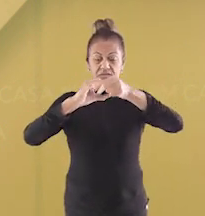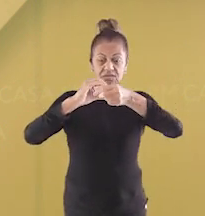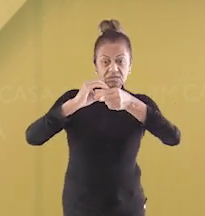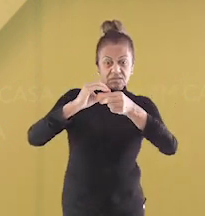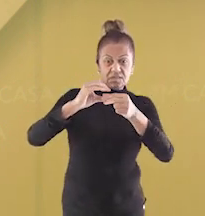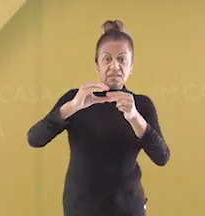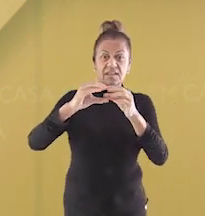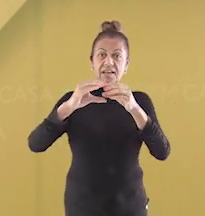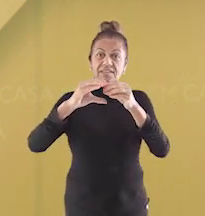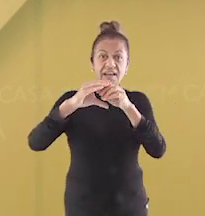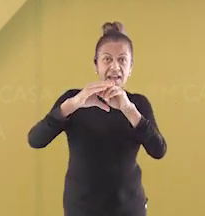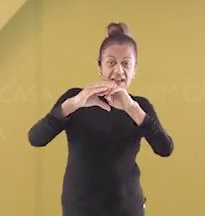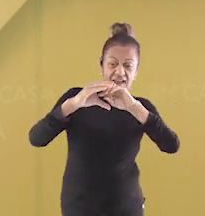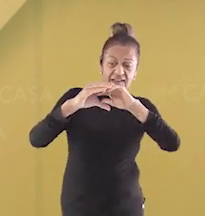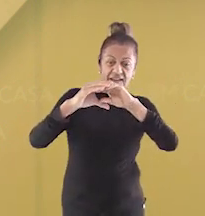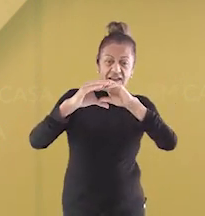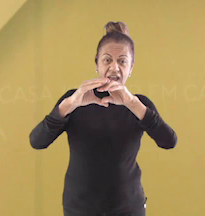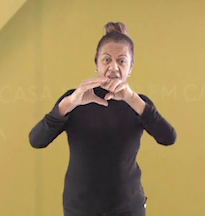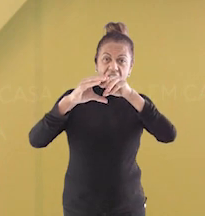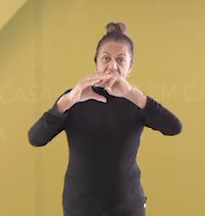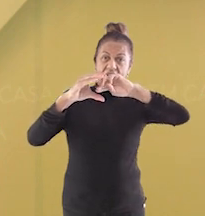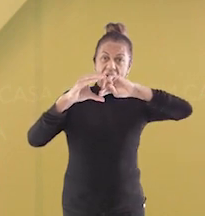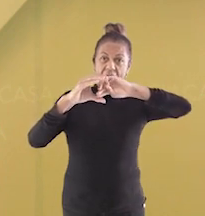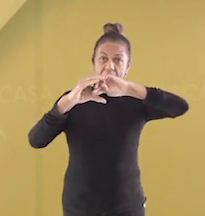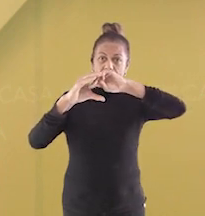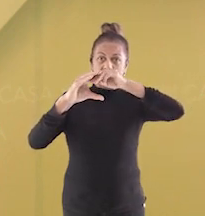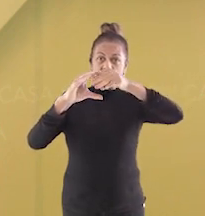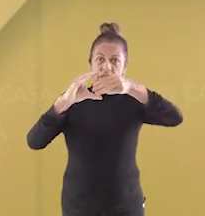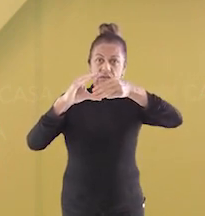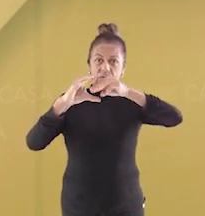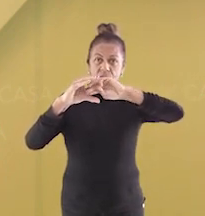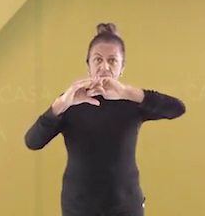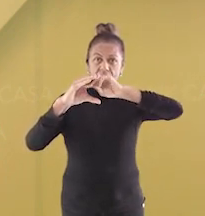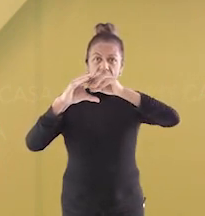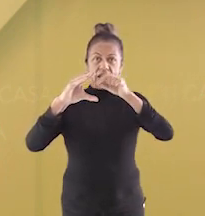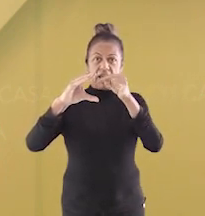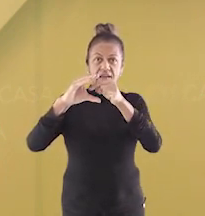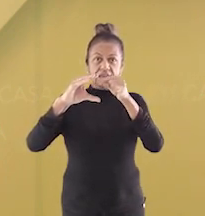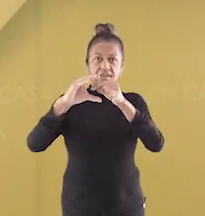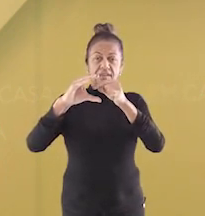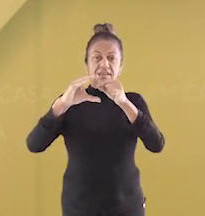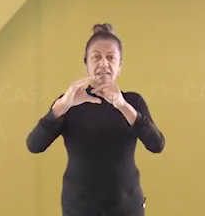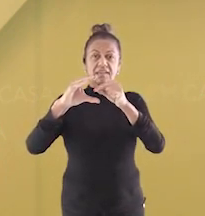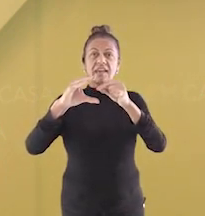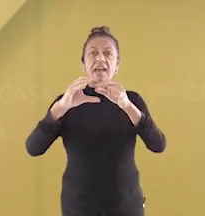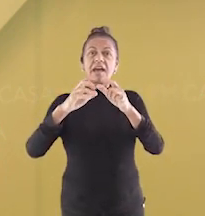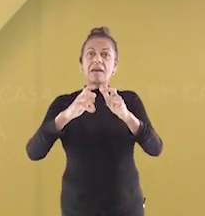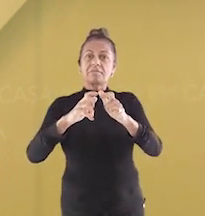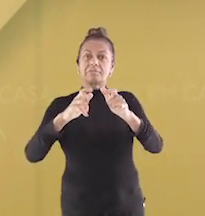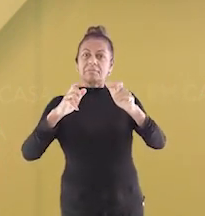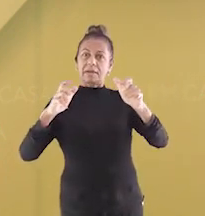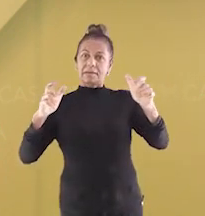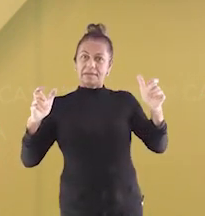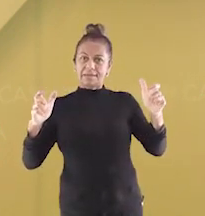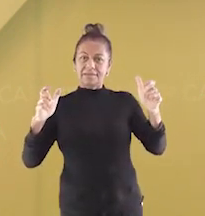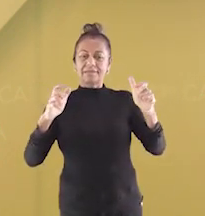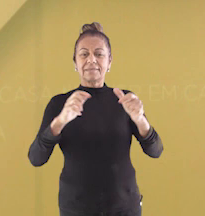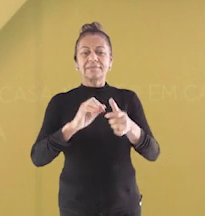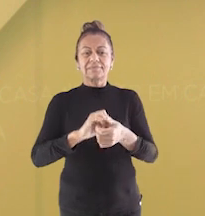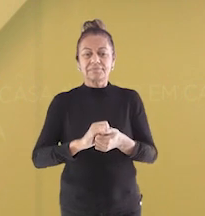2.900 quilômetros de espessura, o que torna o manto a maior camada da